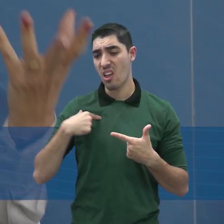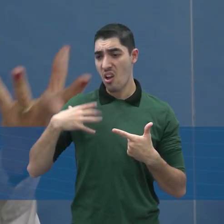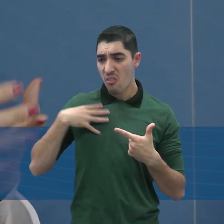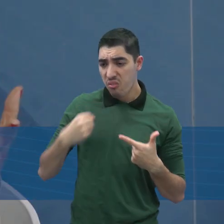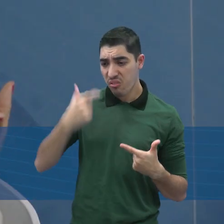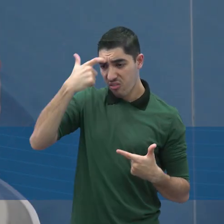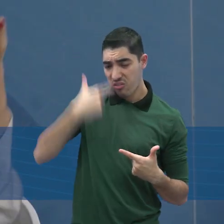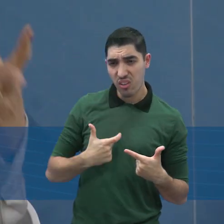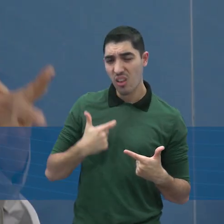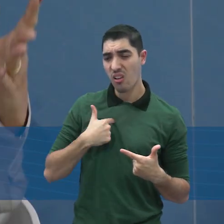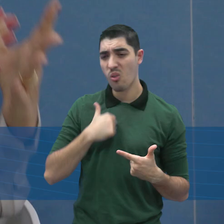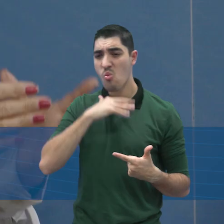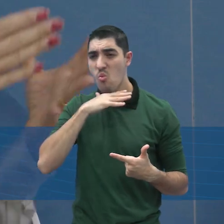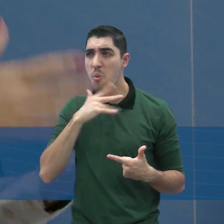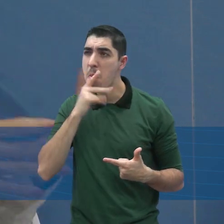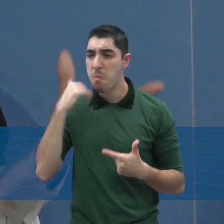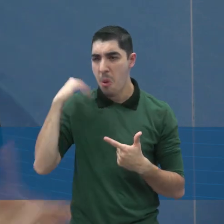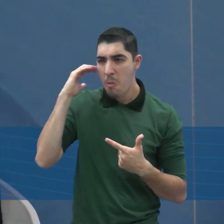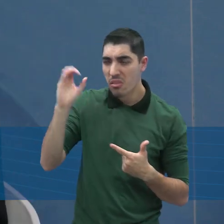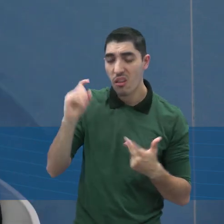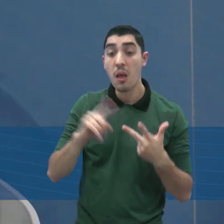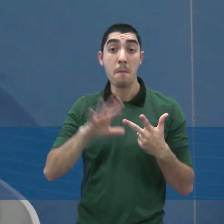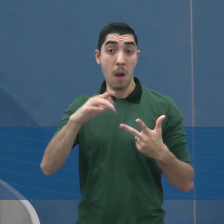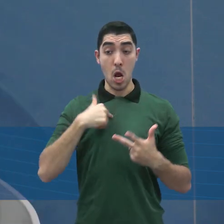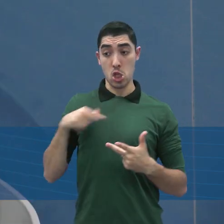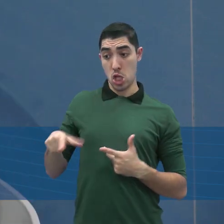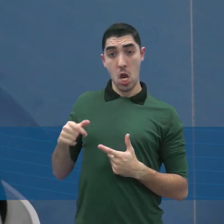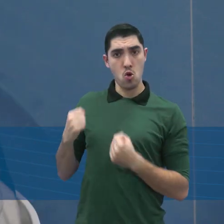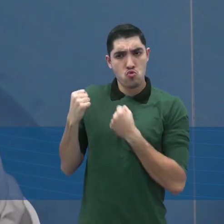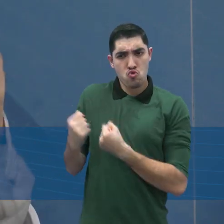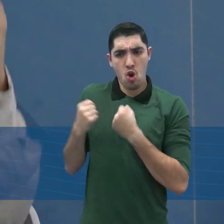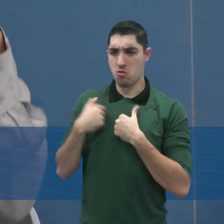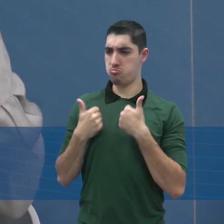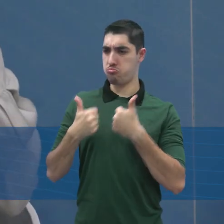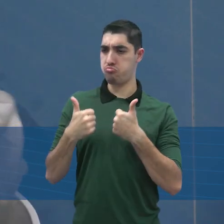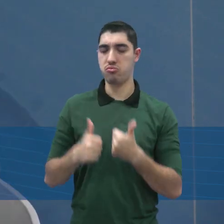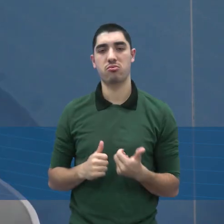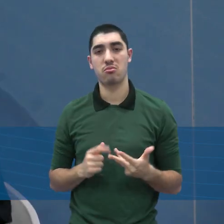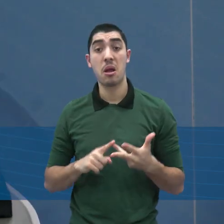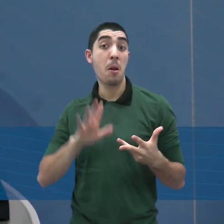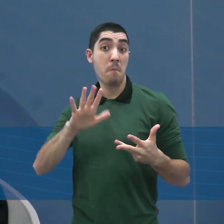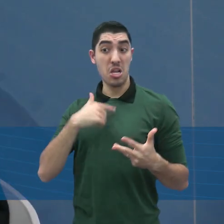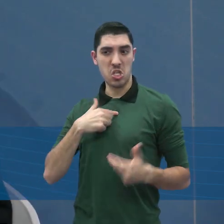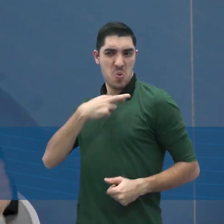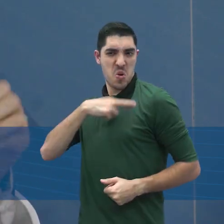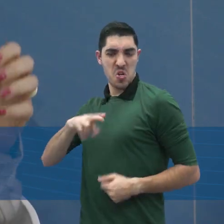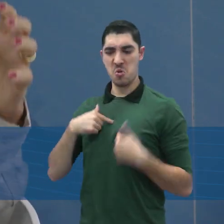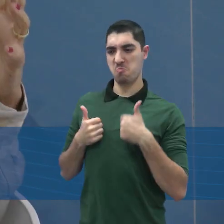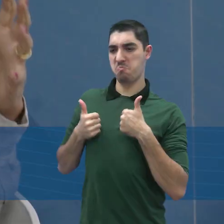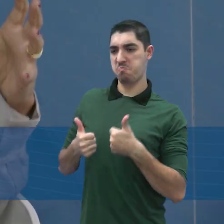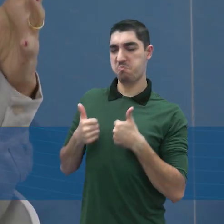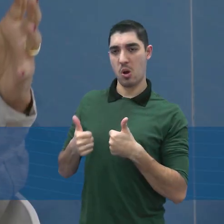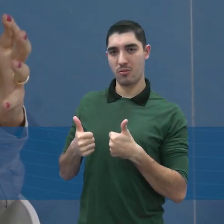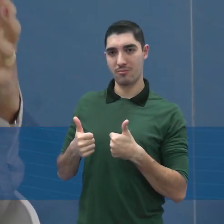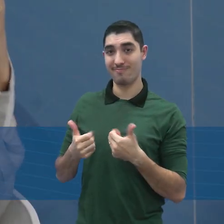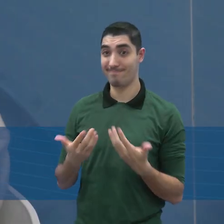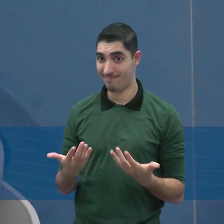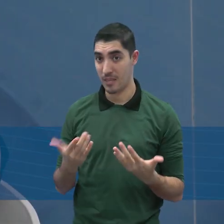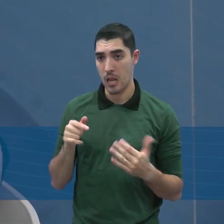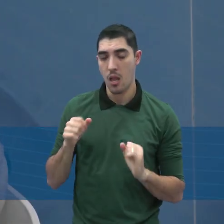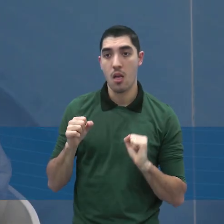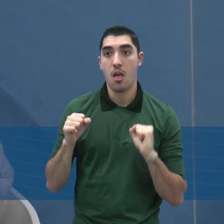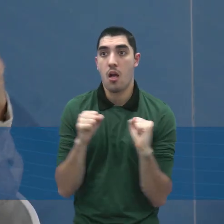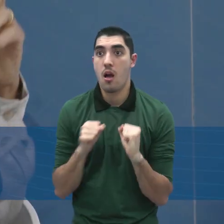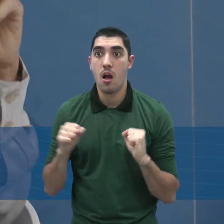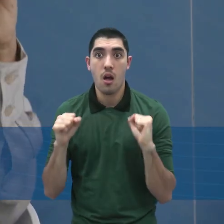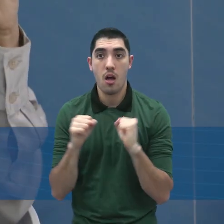filho, mas eu sou um bom torcedor. Eu sou um bom religioso. Então, assim, o fanatismo, eu